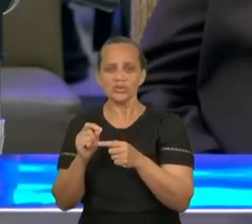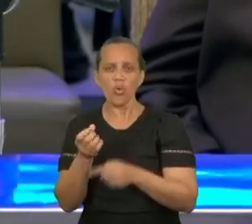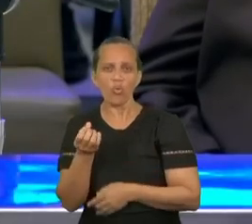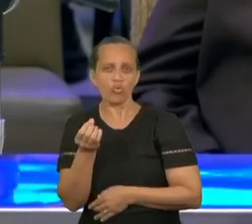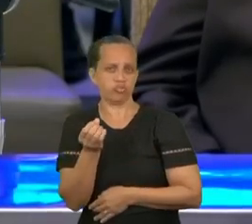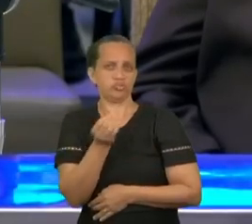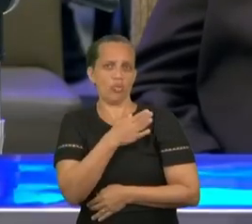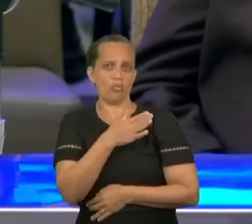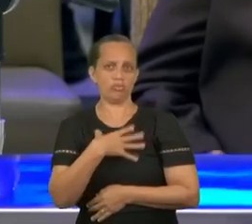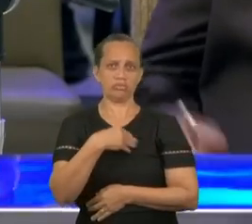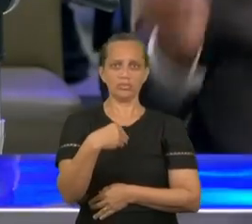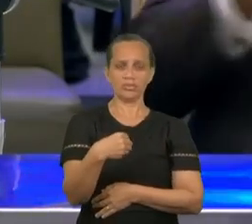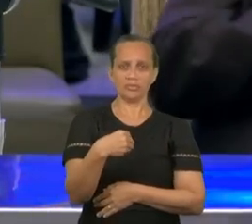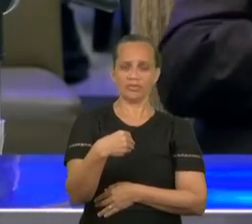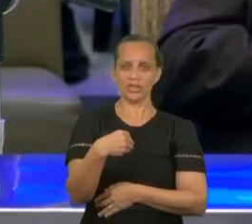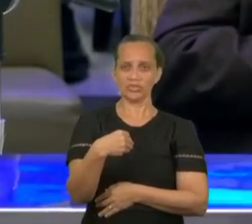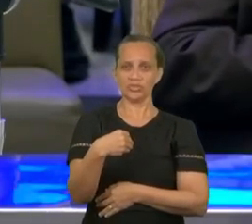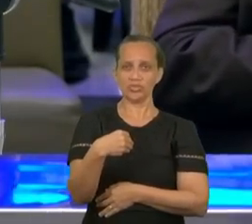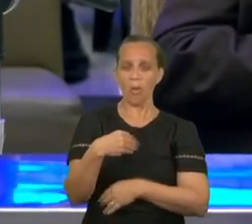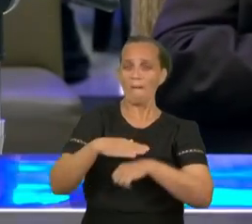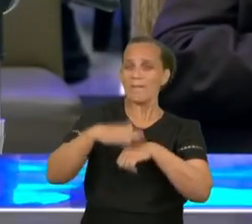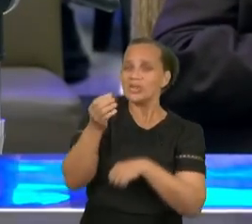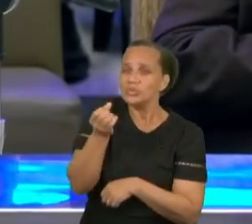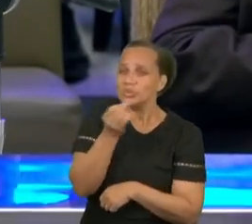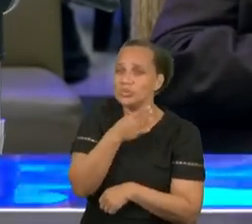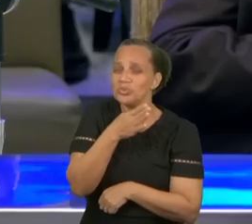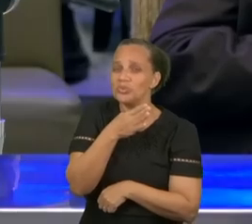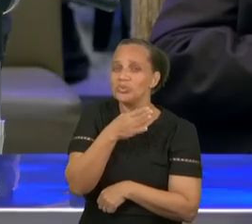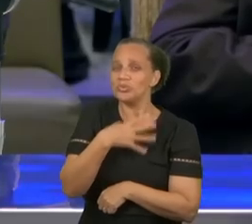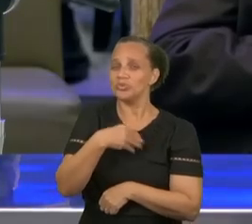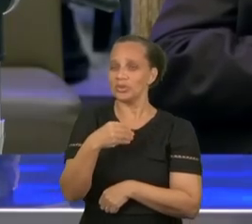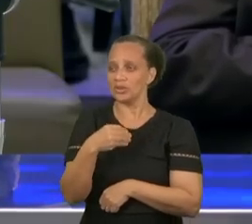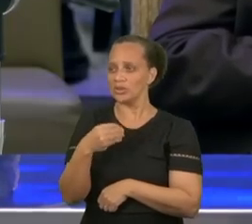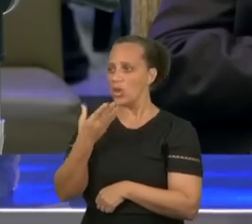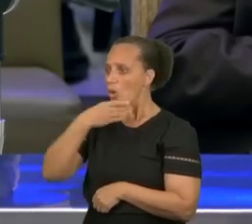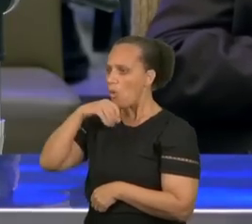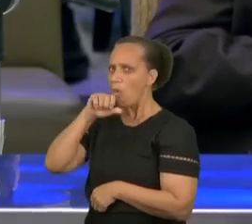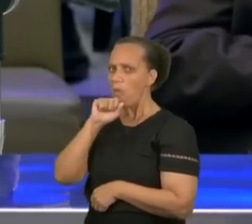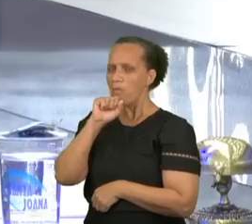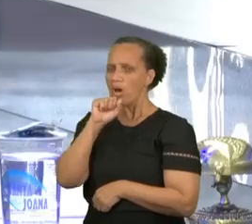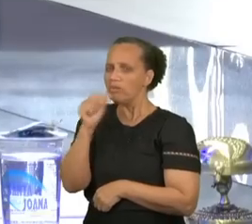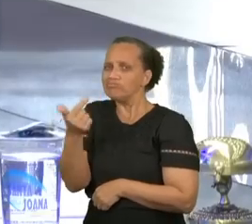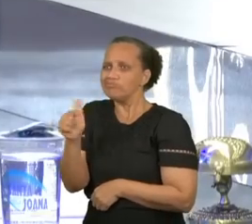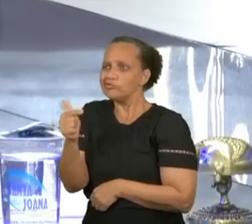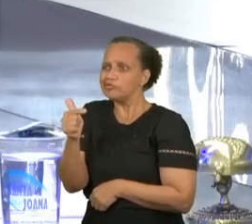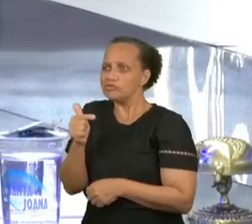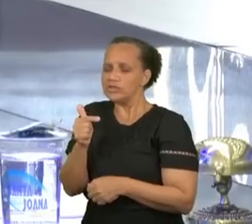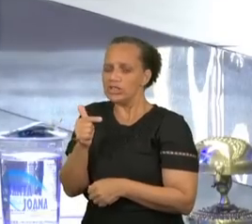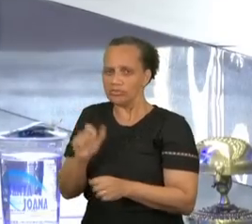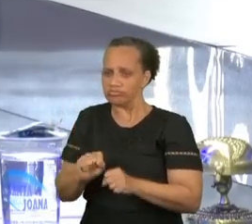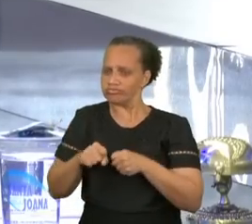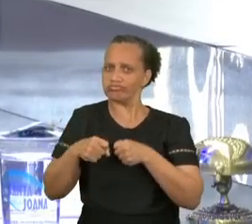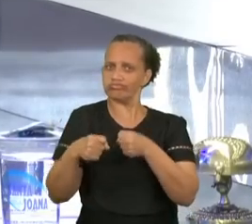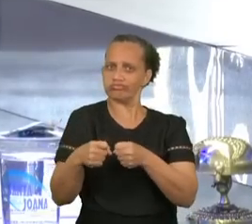daquele rapaz ele era o mais novo o pai não teve pelo menos a iniciativa é claro que